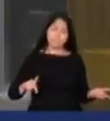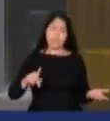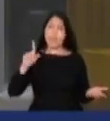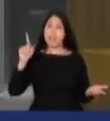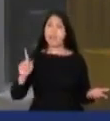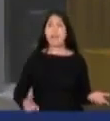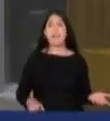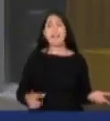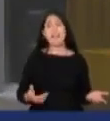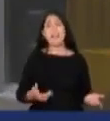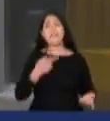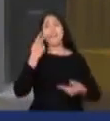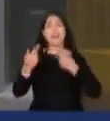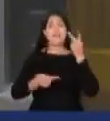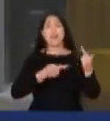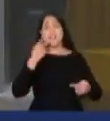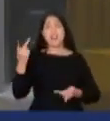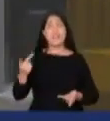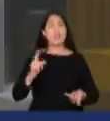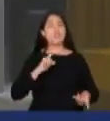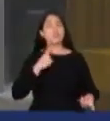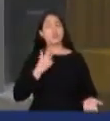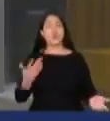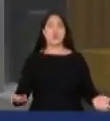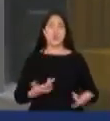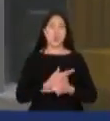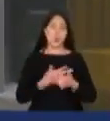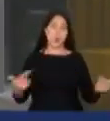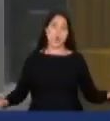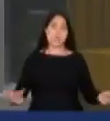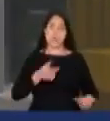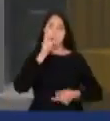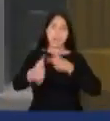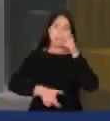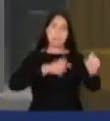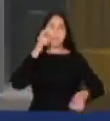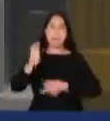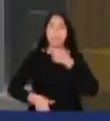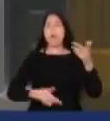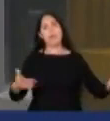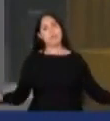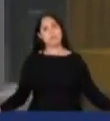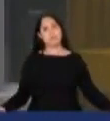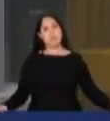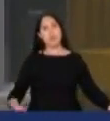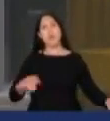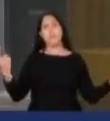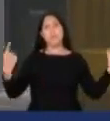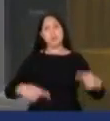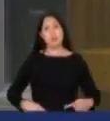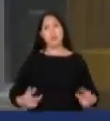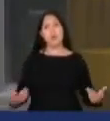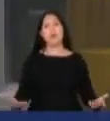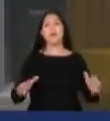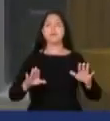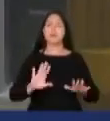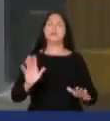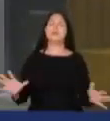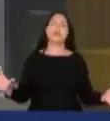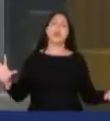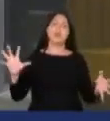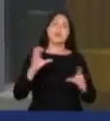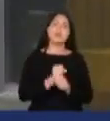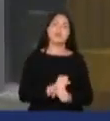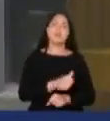Jair Bolsonaro, se insurgiu contrário a esse manifesto. Já são mais de 700 mil assinaturas.